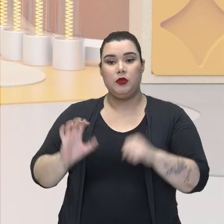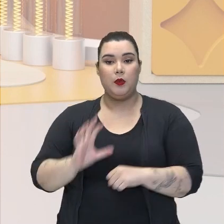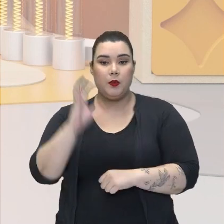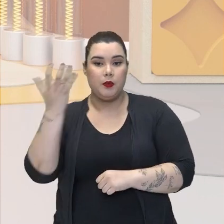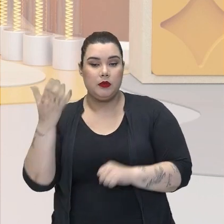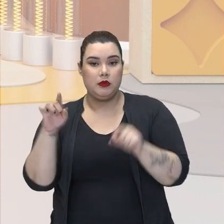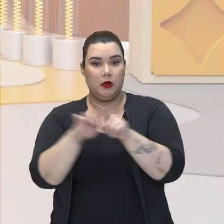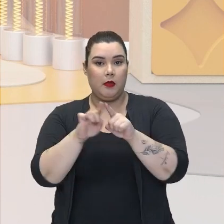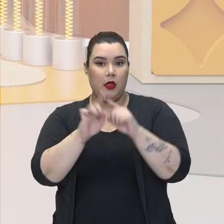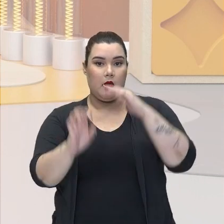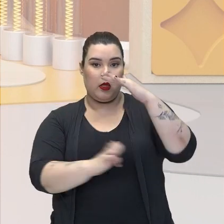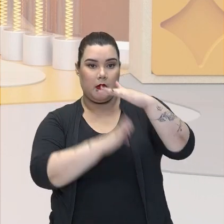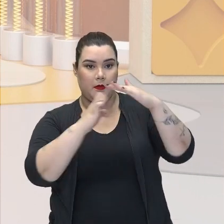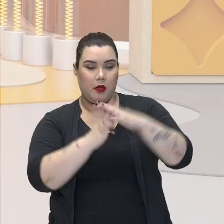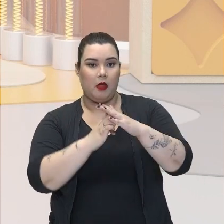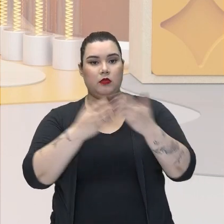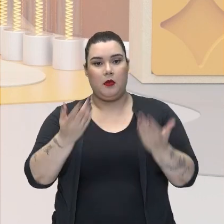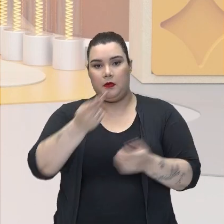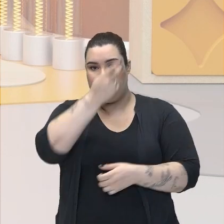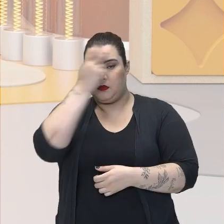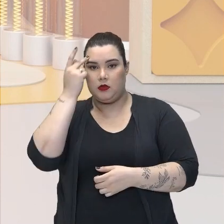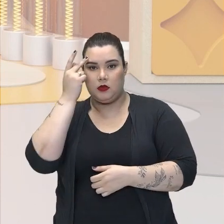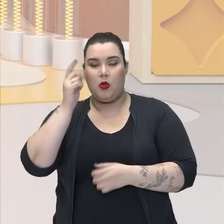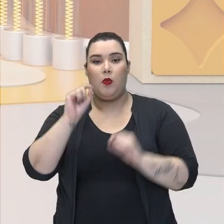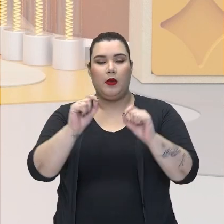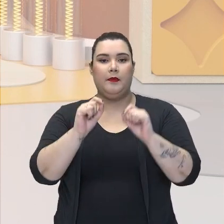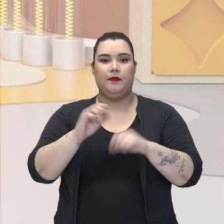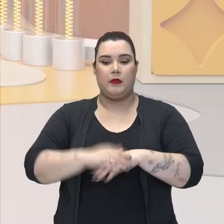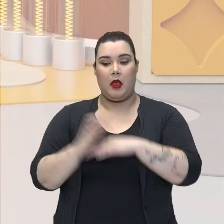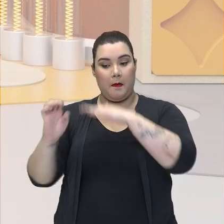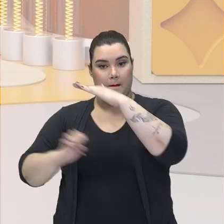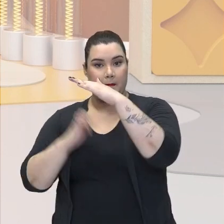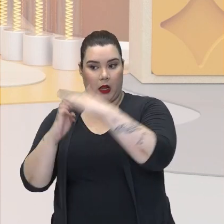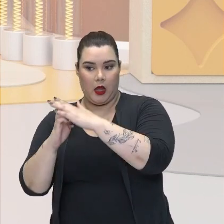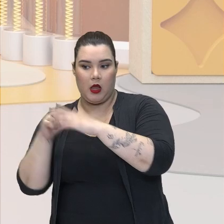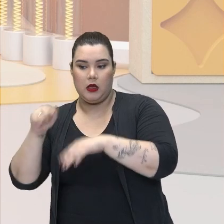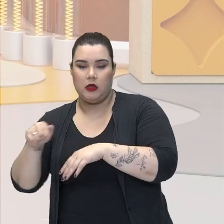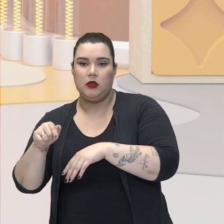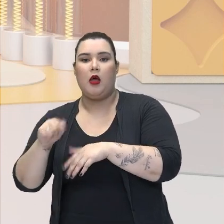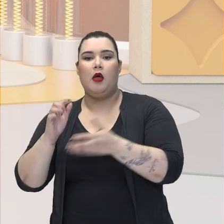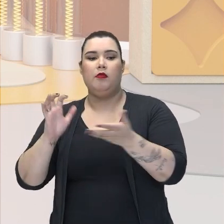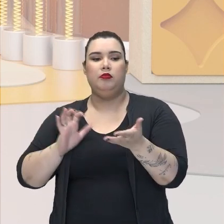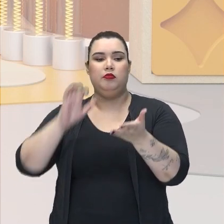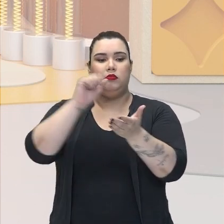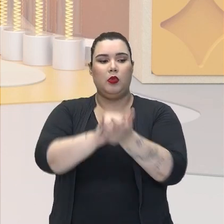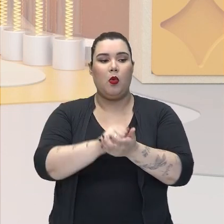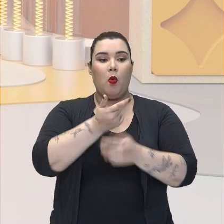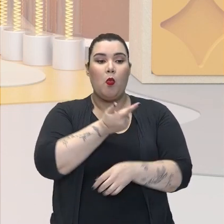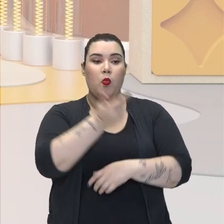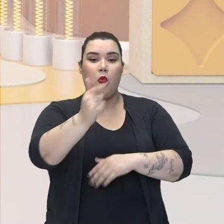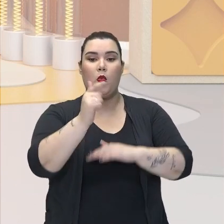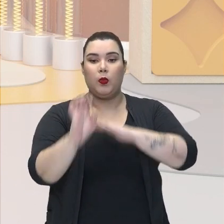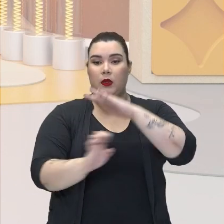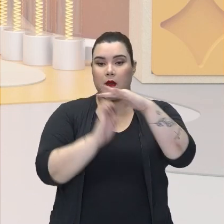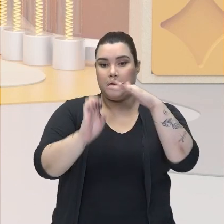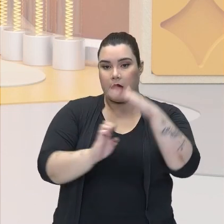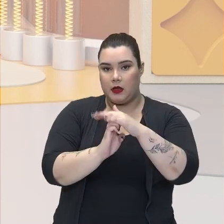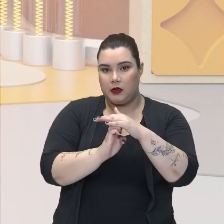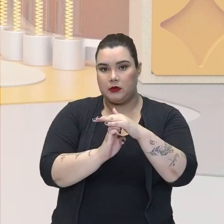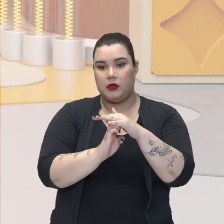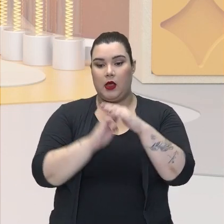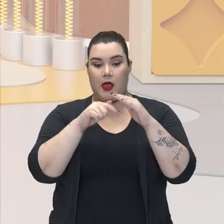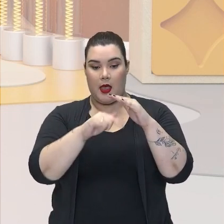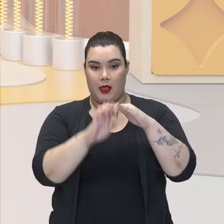da empresa contratar uma outra empresa para fornecer um determinado serviço. Então, essa empresa